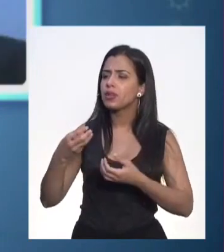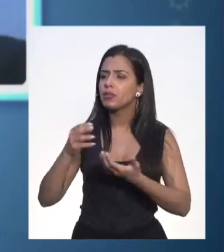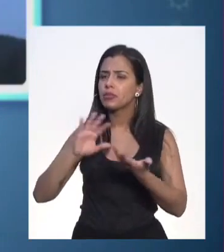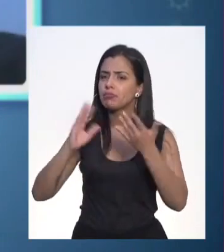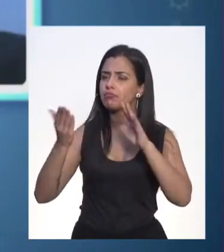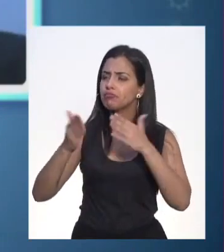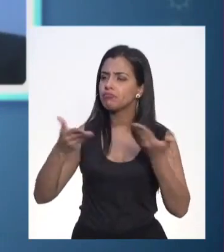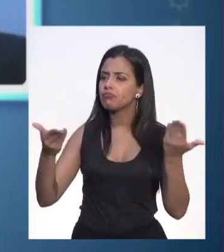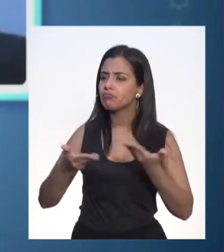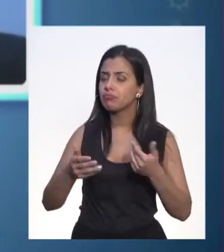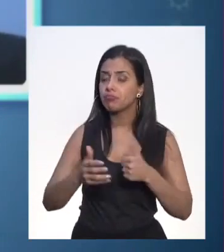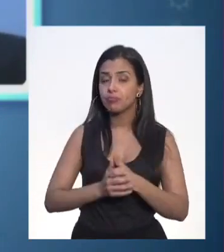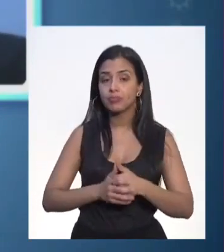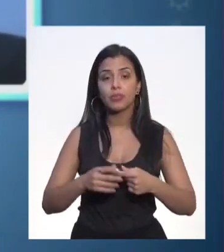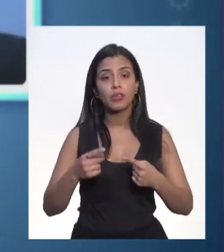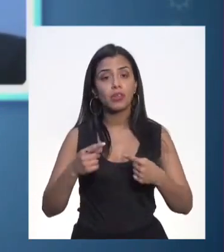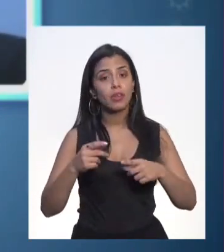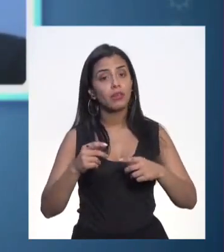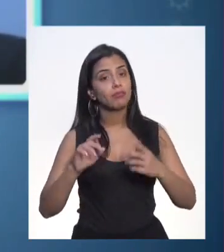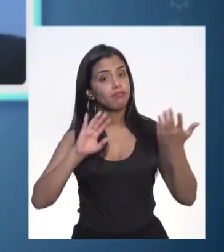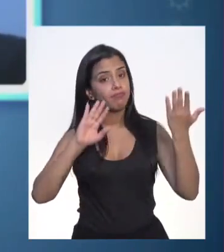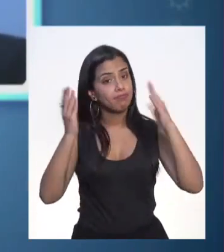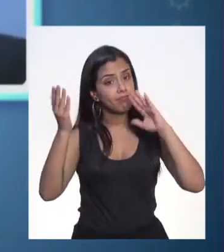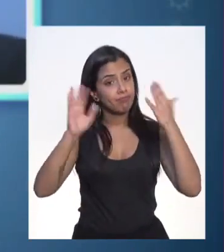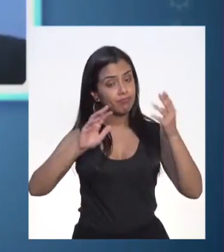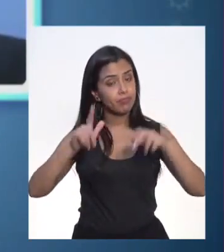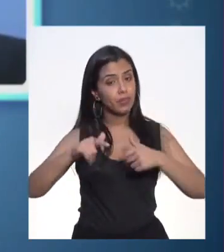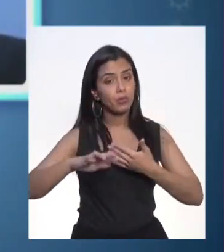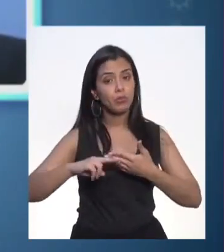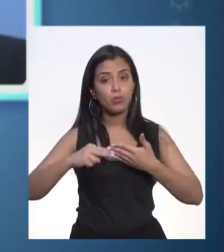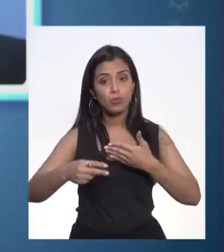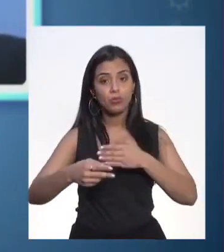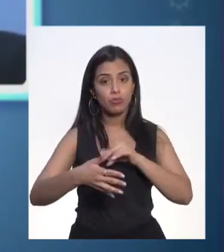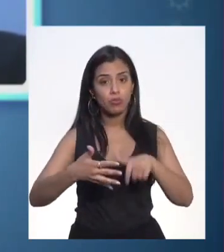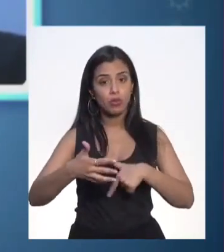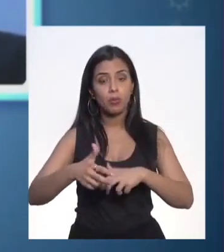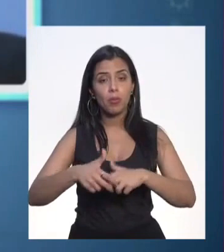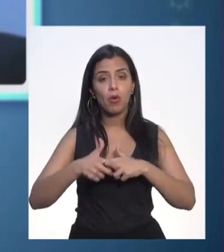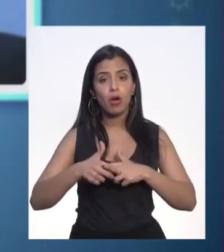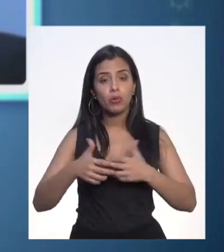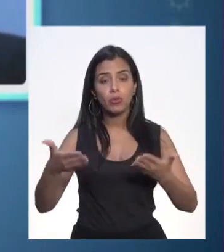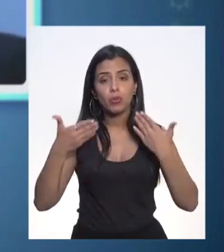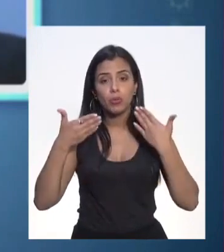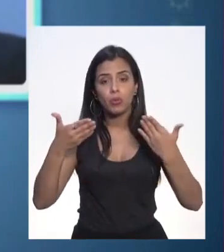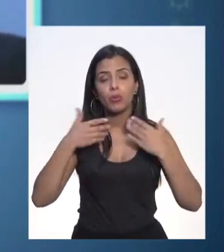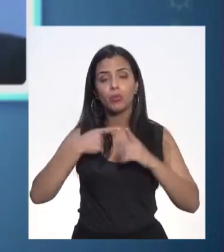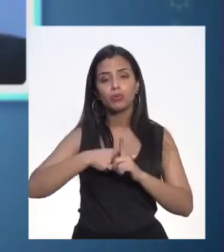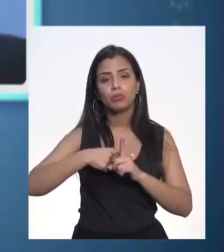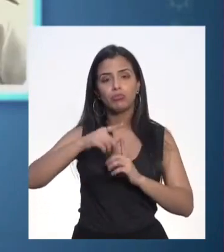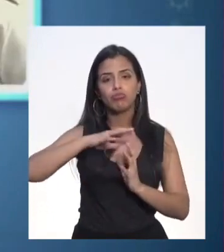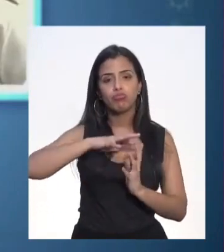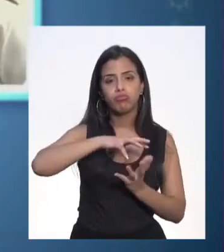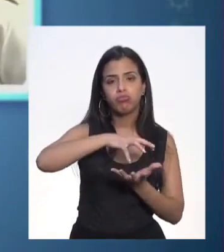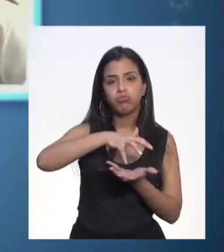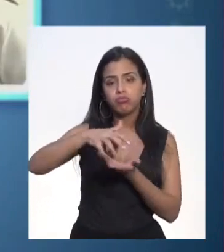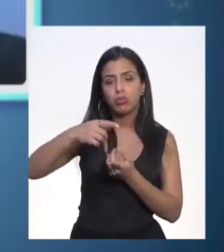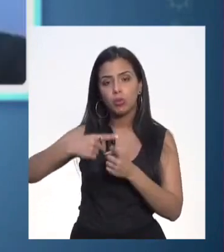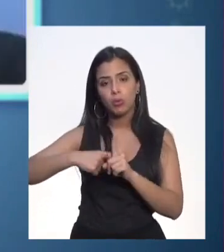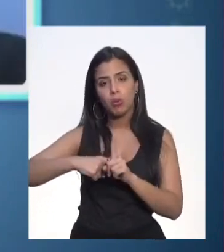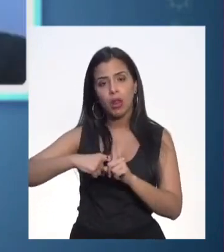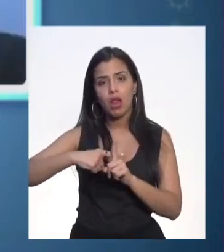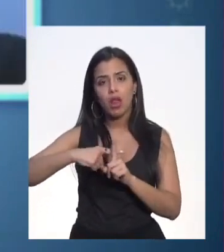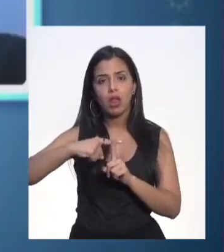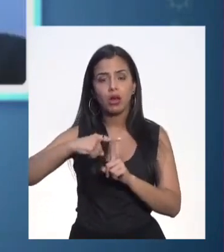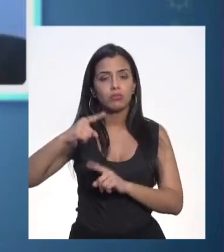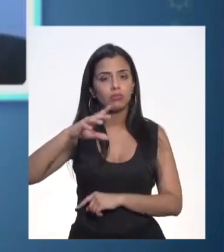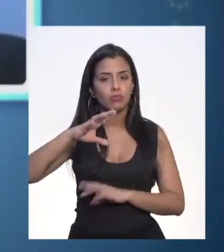aqui? Esses eventos são consequência do aquecimento global. O aquecimento global é o aumento da temperatura em todo o mundo. E